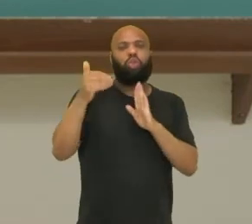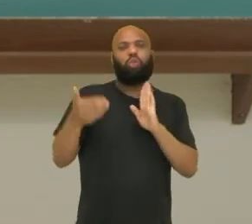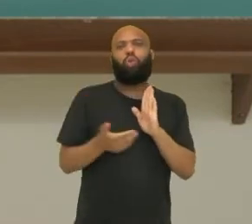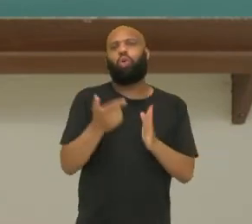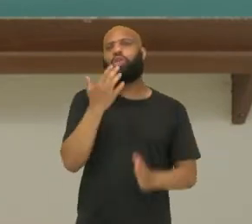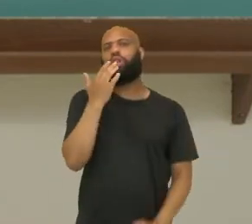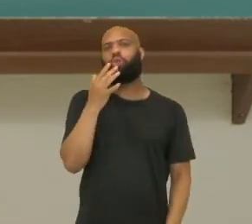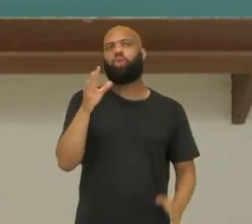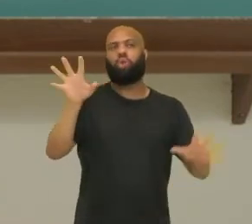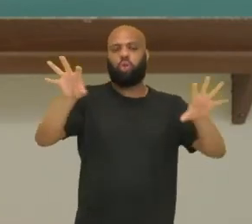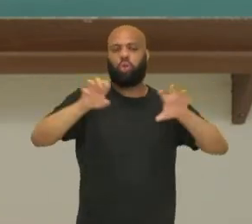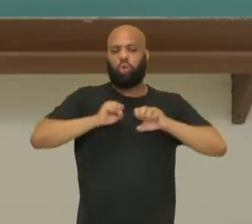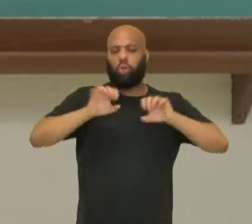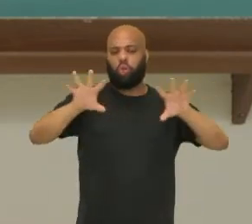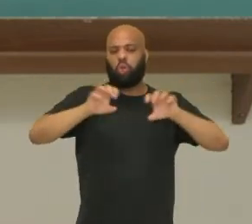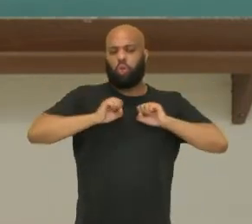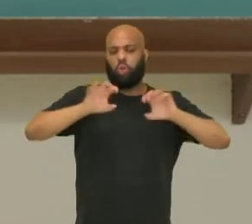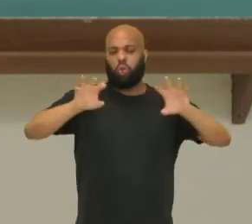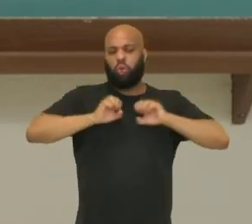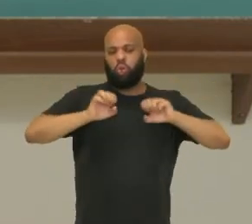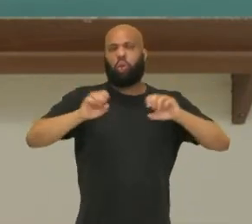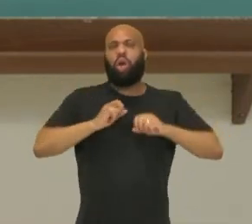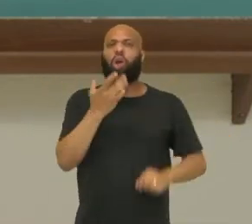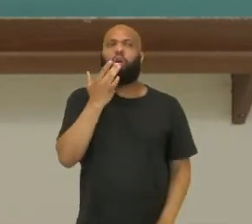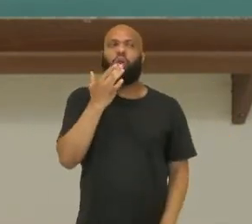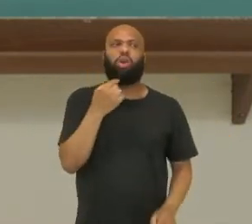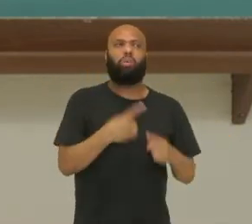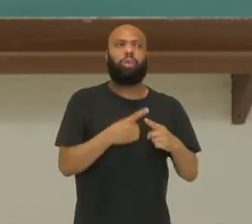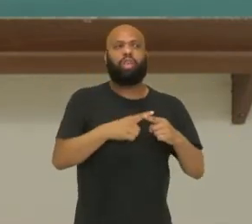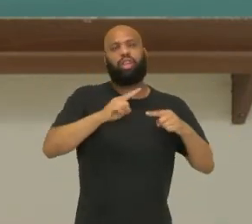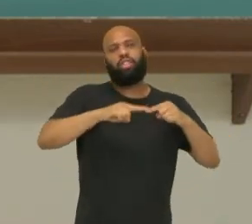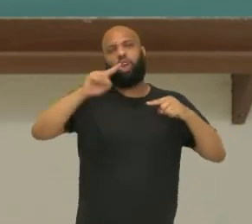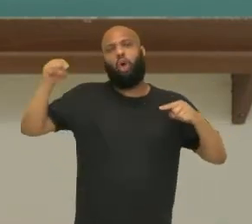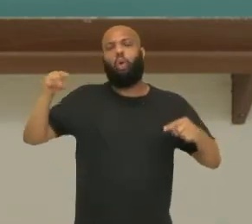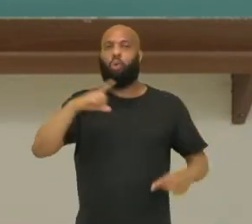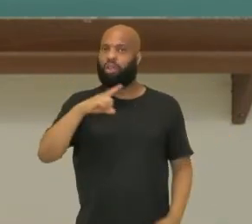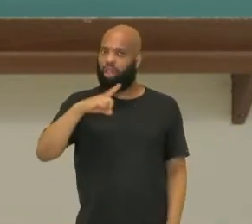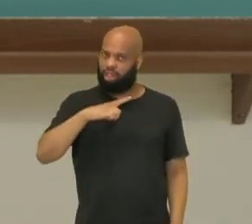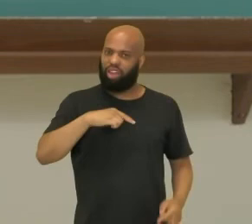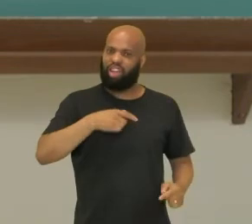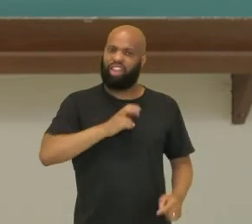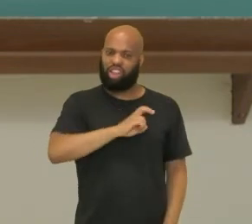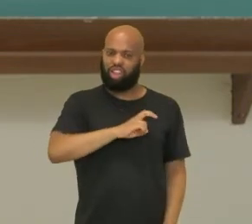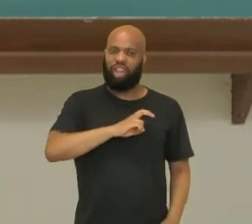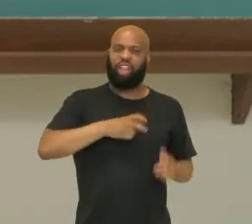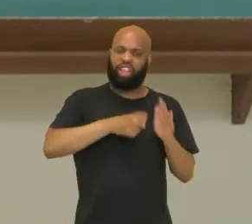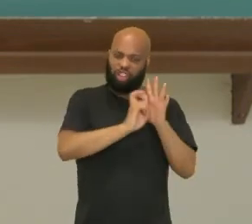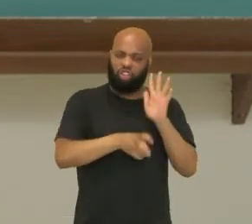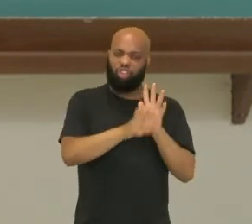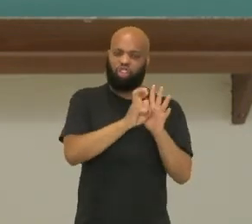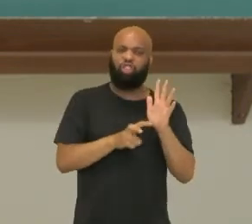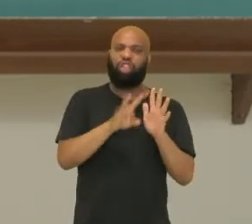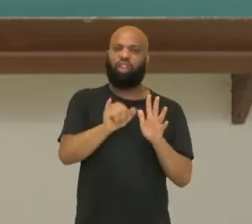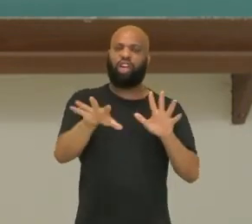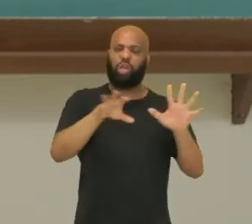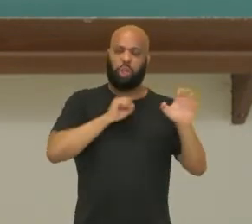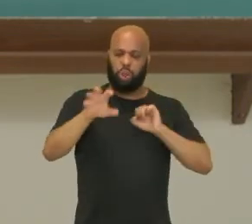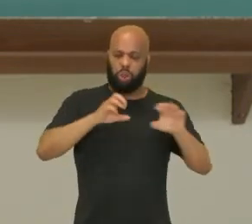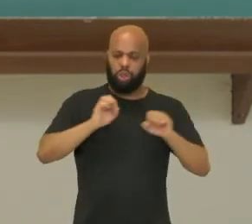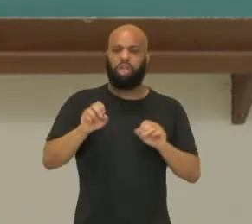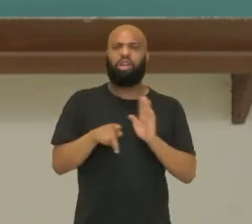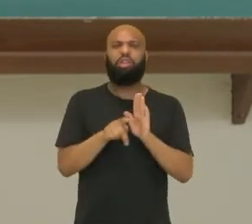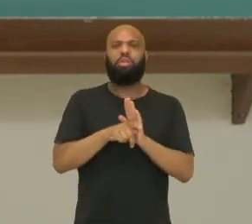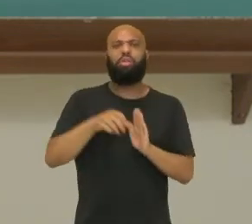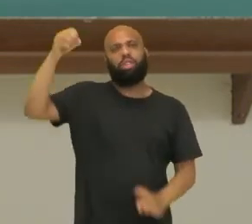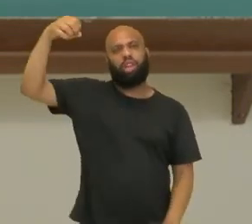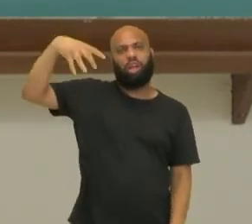cores. E essa absorção, pessoal, as cores, né, são ondas, têm energia. Então, ela absorve toda a energia da luz branca. Por isso que